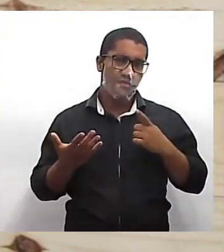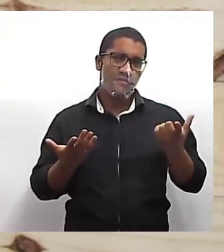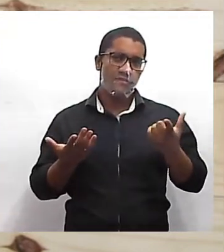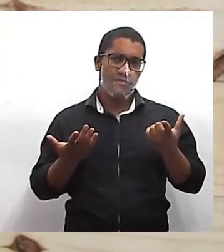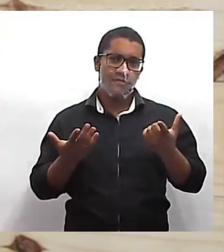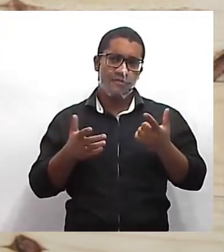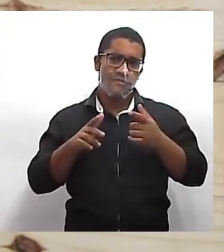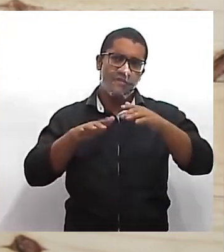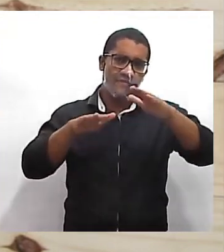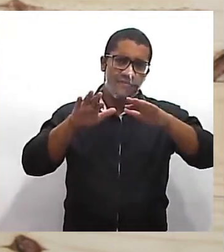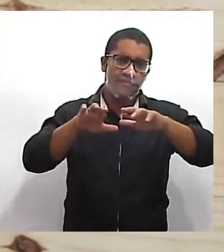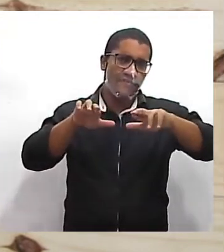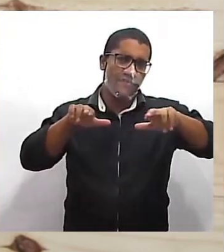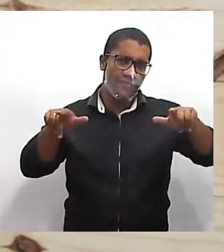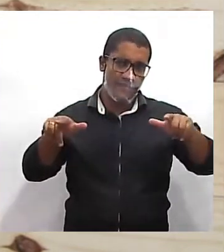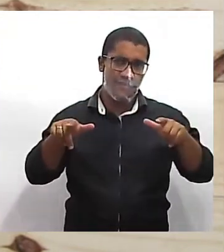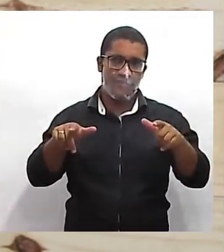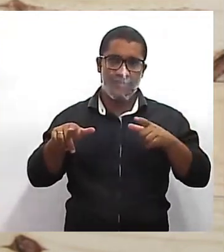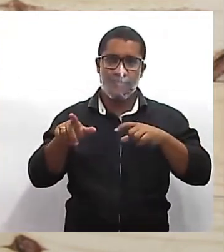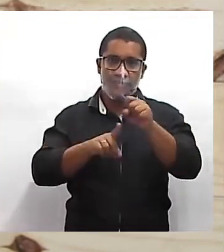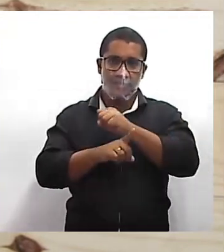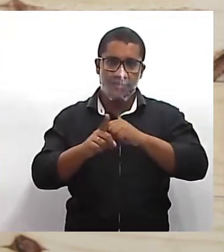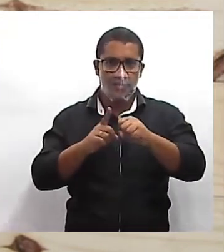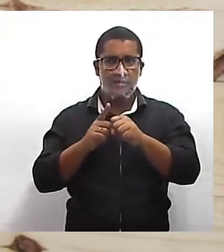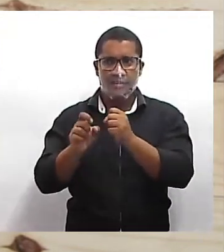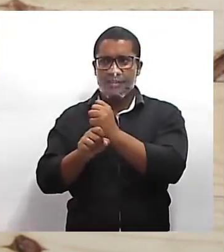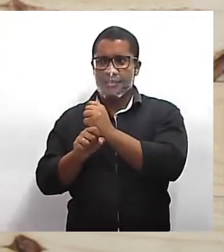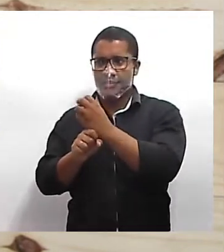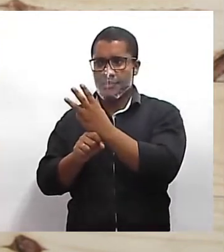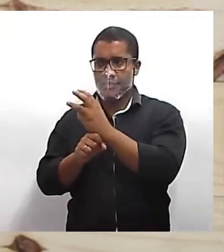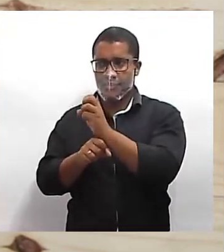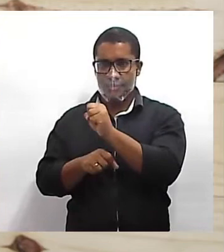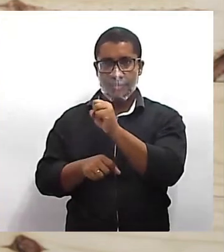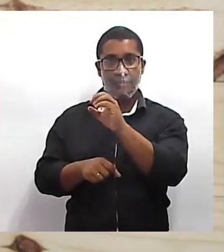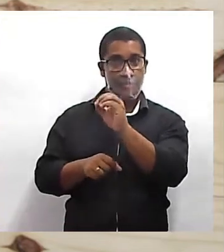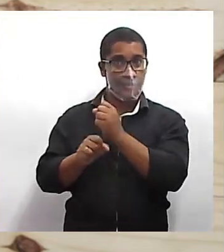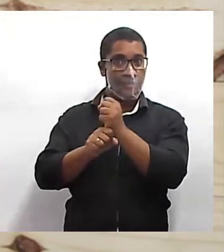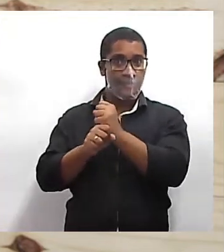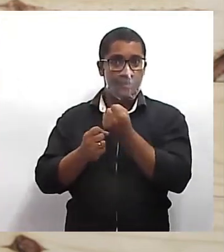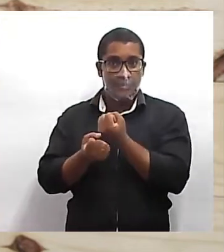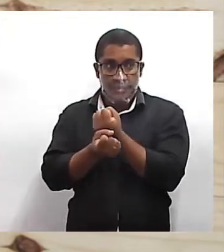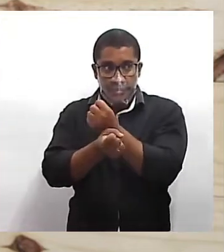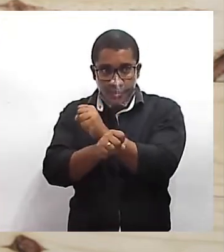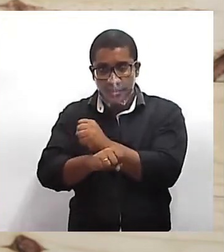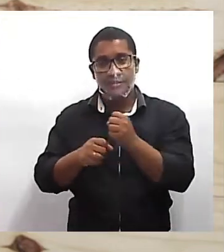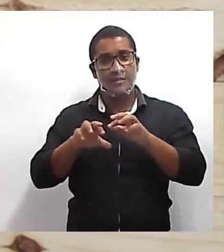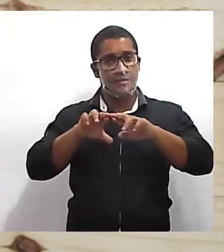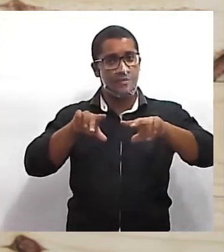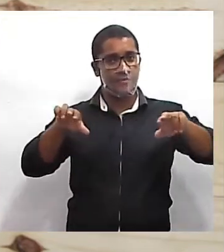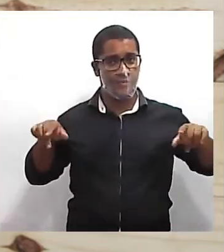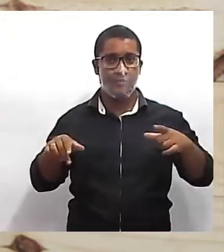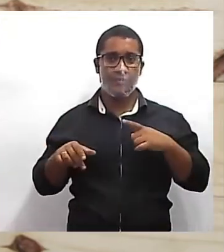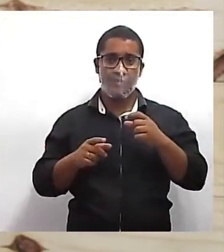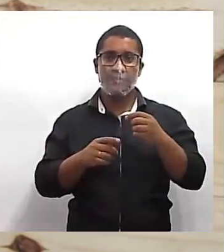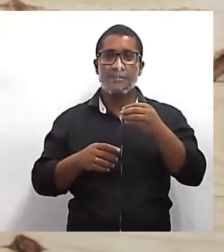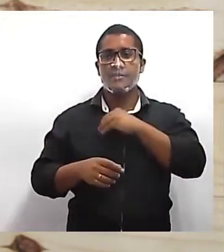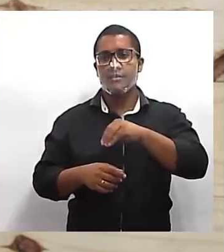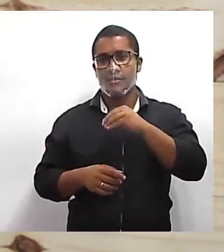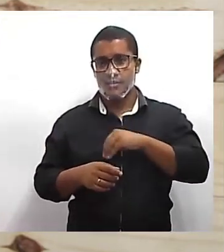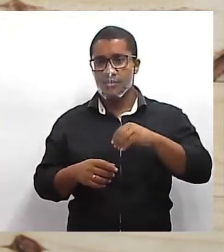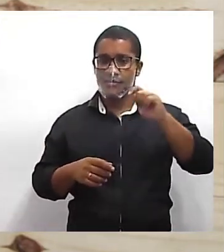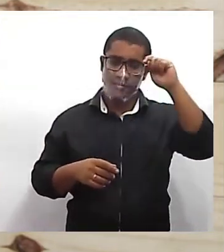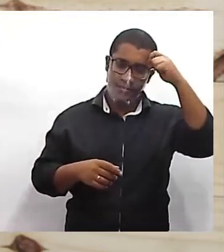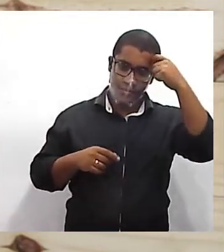diferenças sociais, por 380 anos de escravidão, né? A diferença salarial entre negros